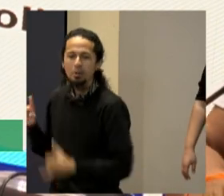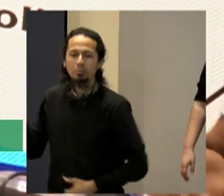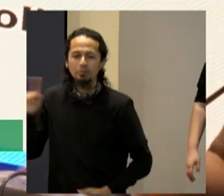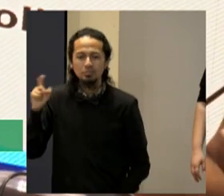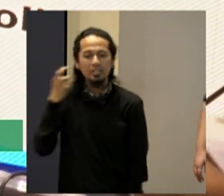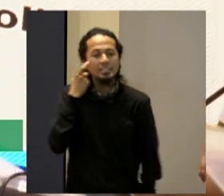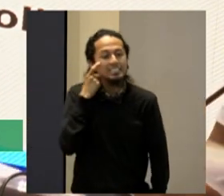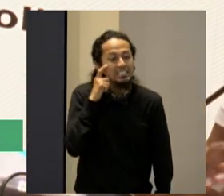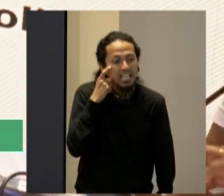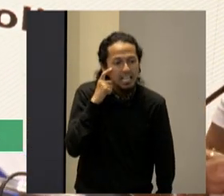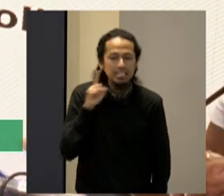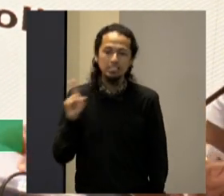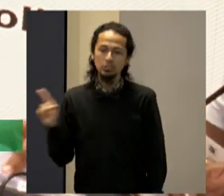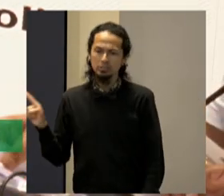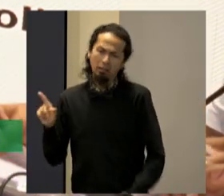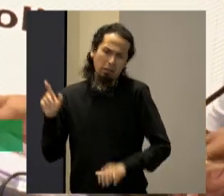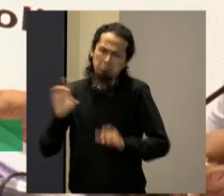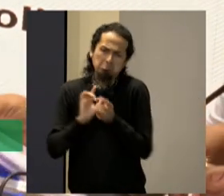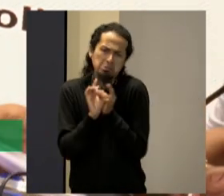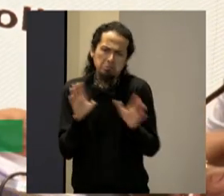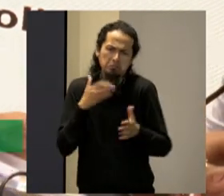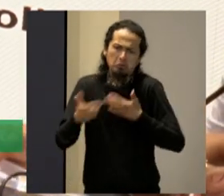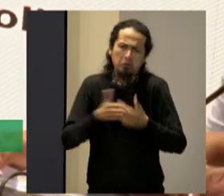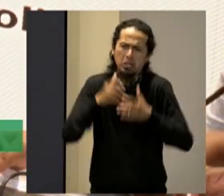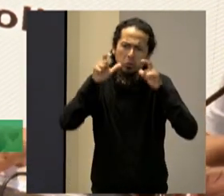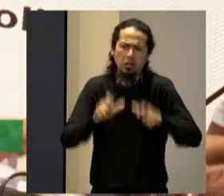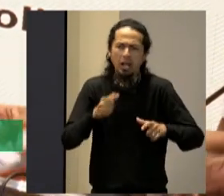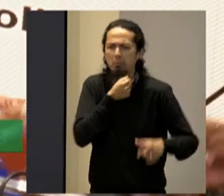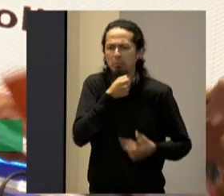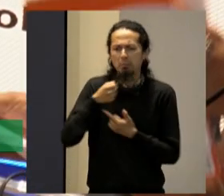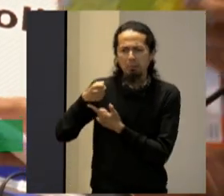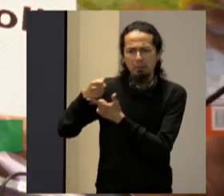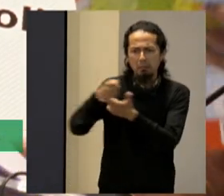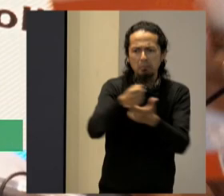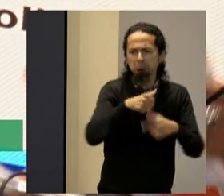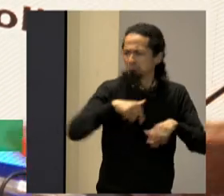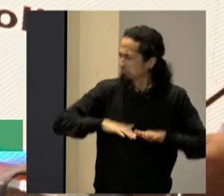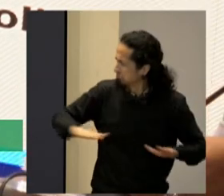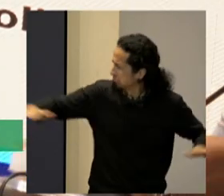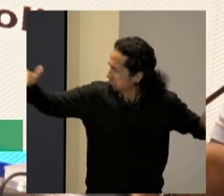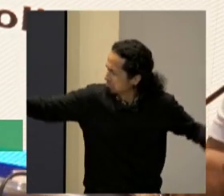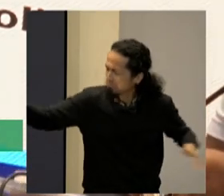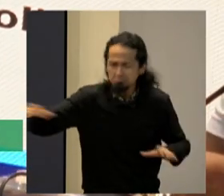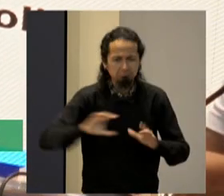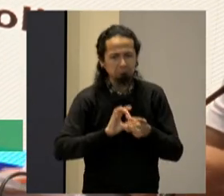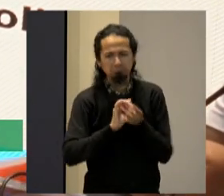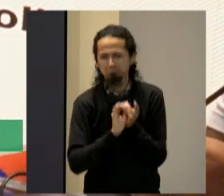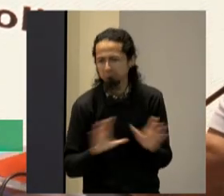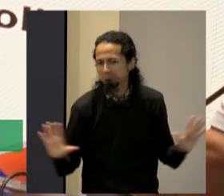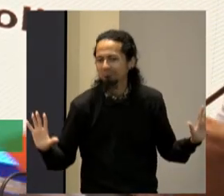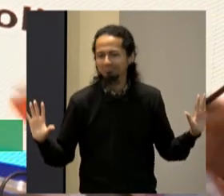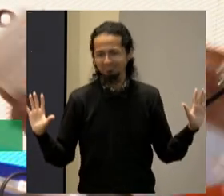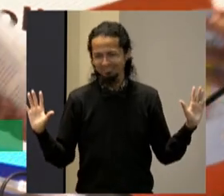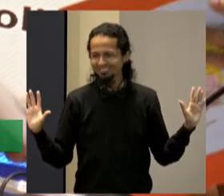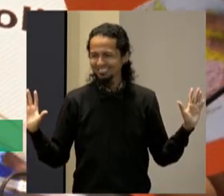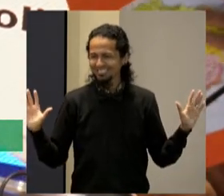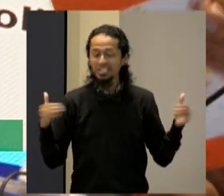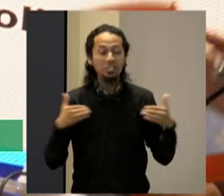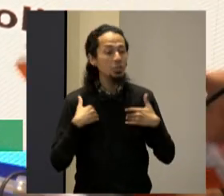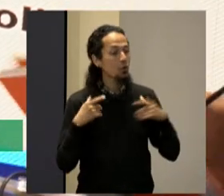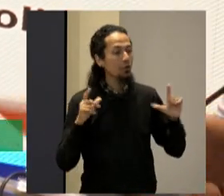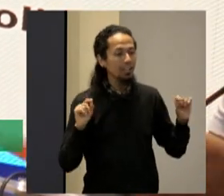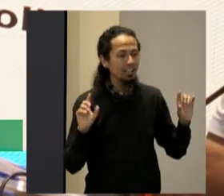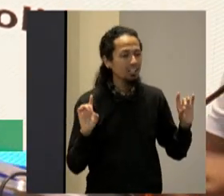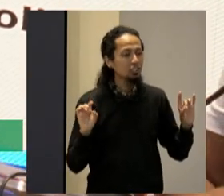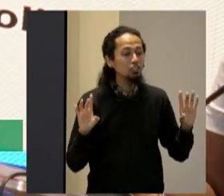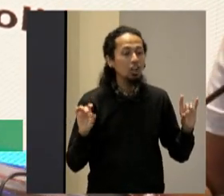Ela vai falar de onde ela quiser, tá? O palco é dela, e eu só vou